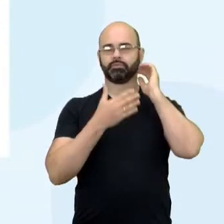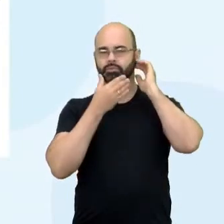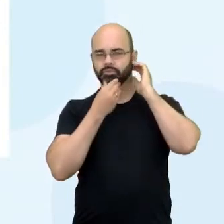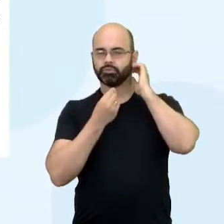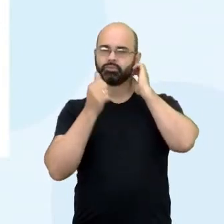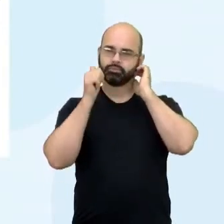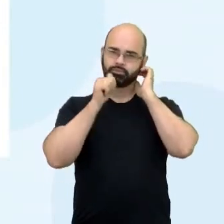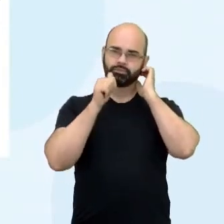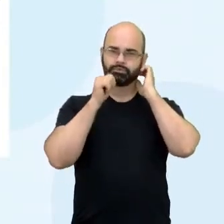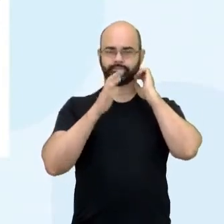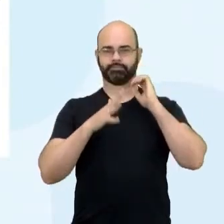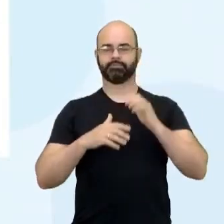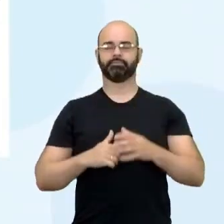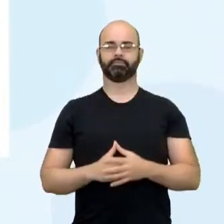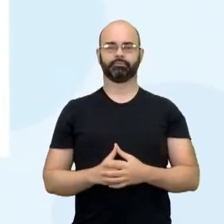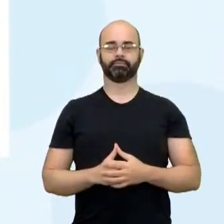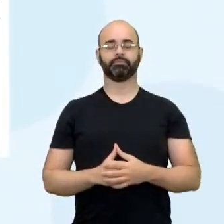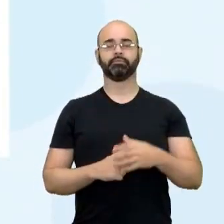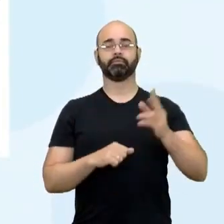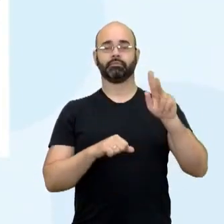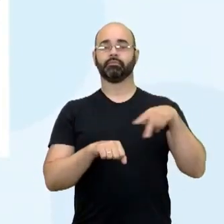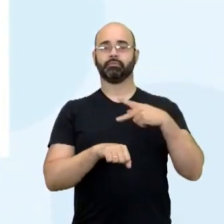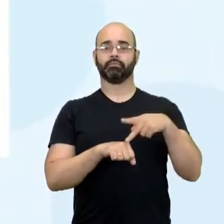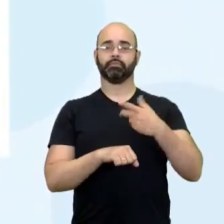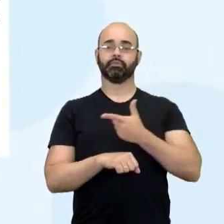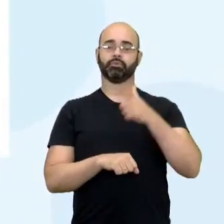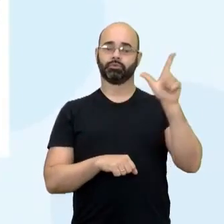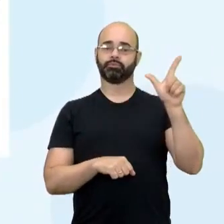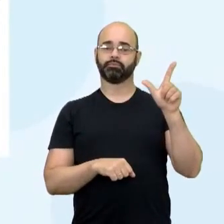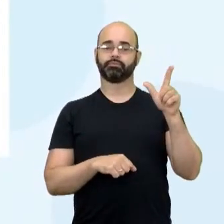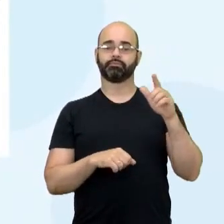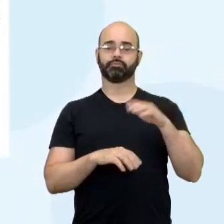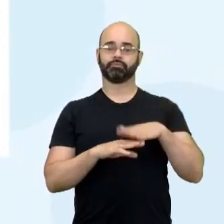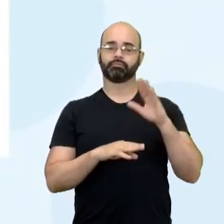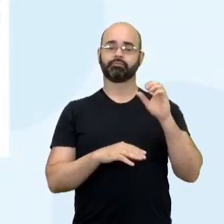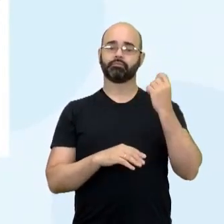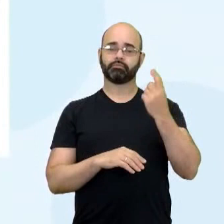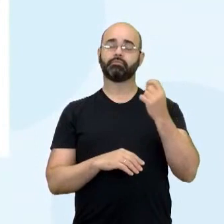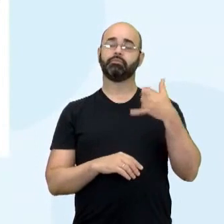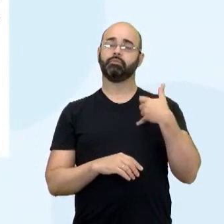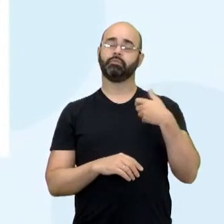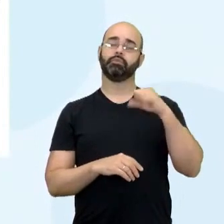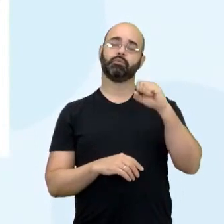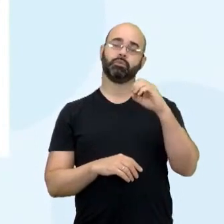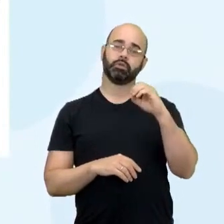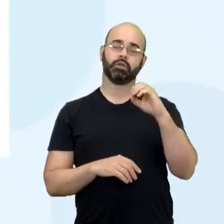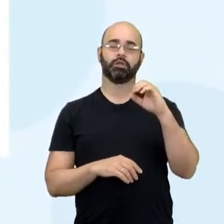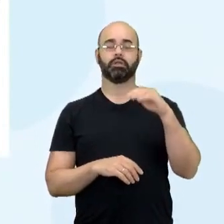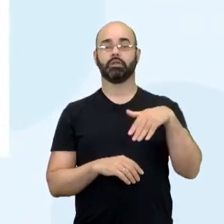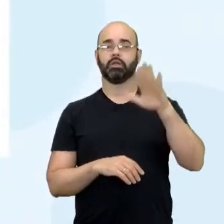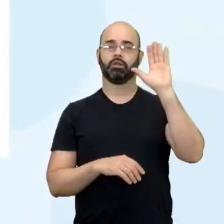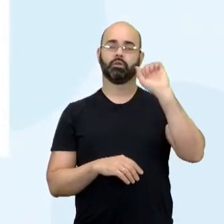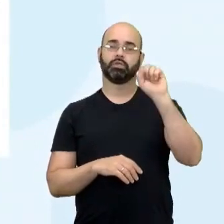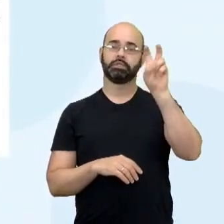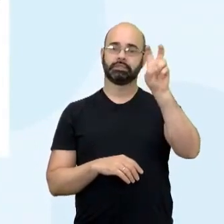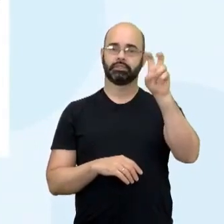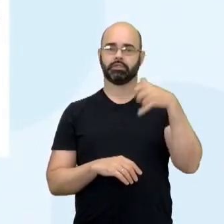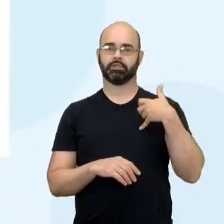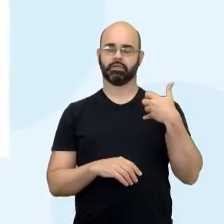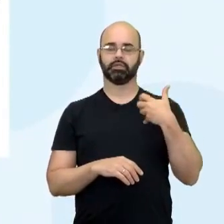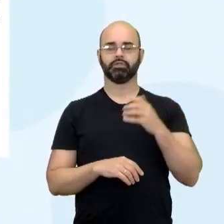e mulheres, né? Outros países têm mais, né? Tem em torno aí de 80 a 85